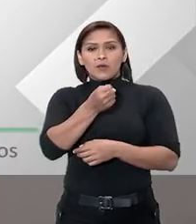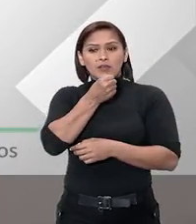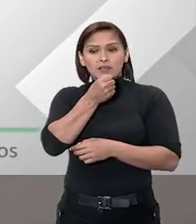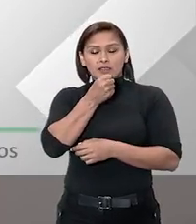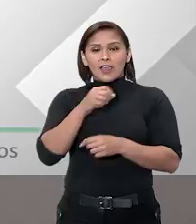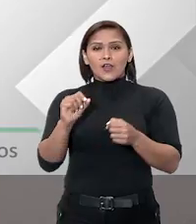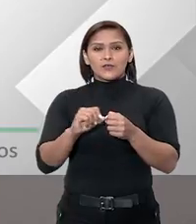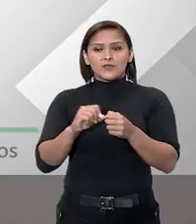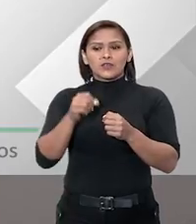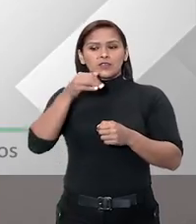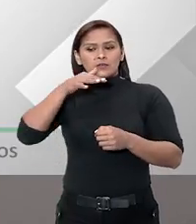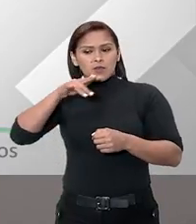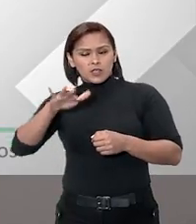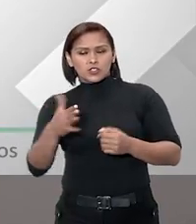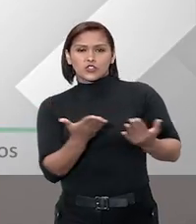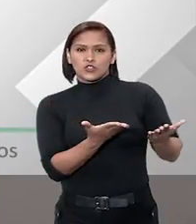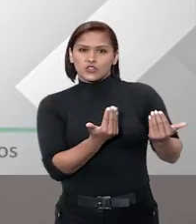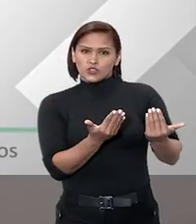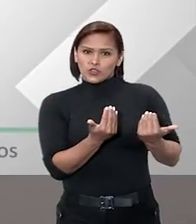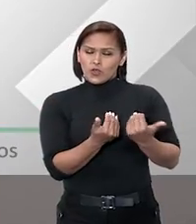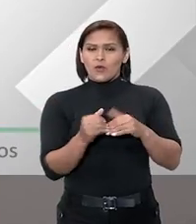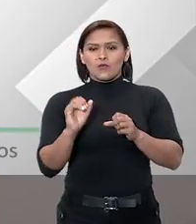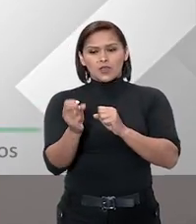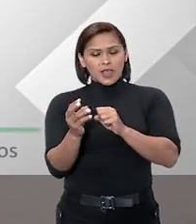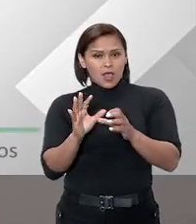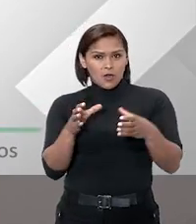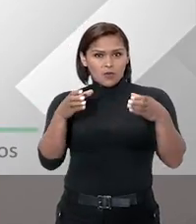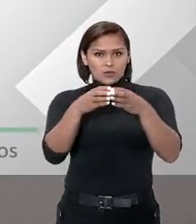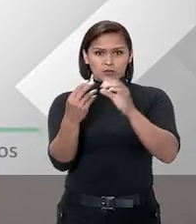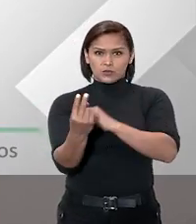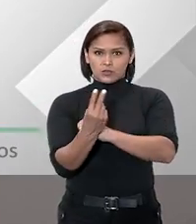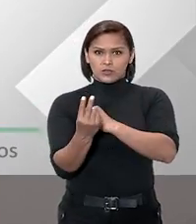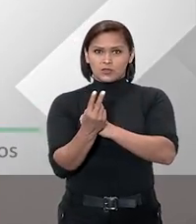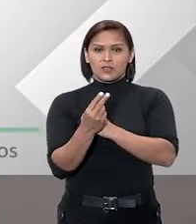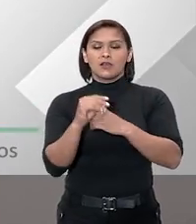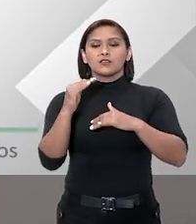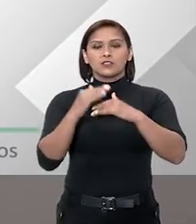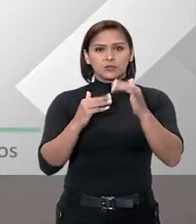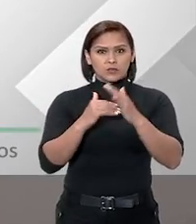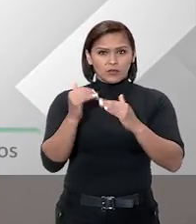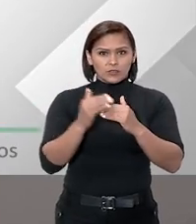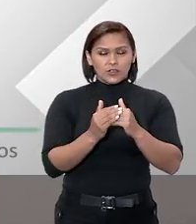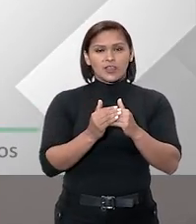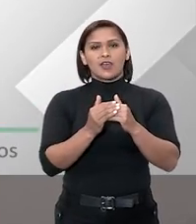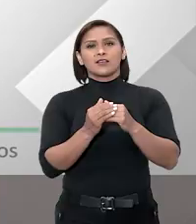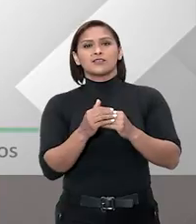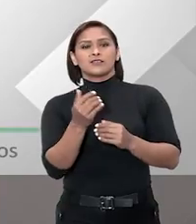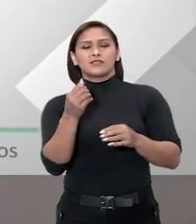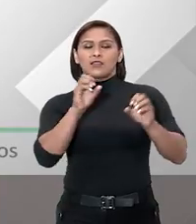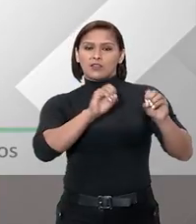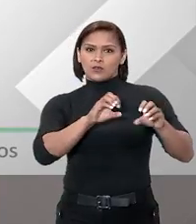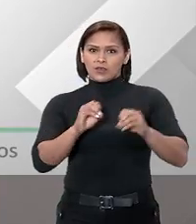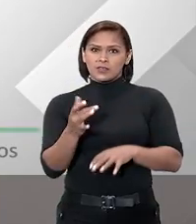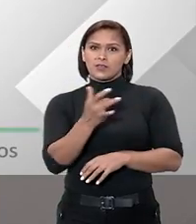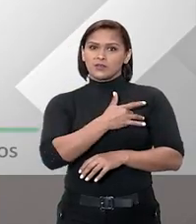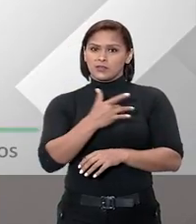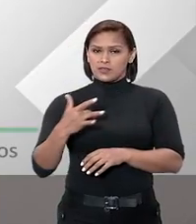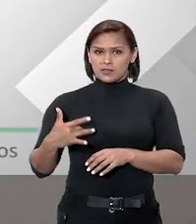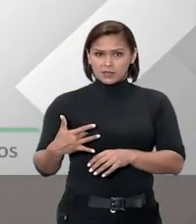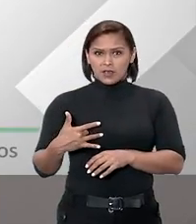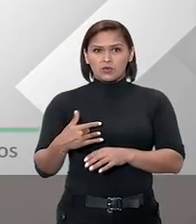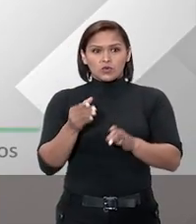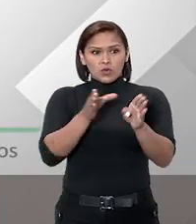entrevista realizada perante a rede de proteção. Quais são os profissionais? Os profissionais da educação, da